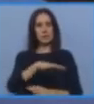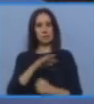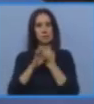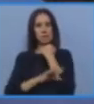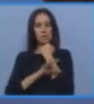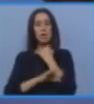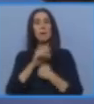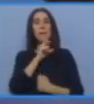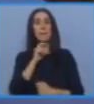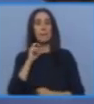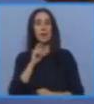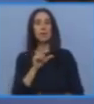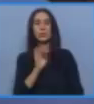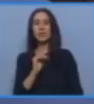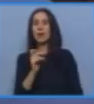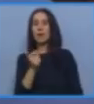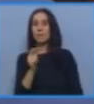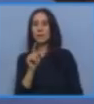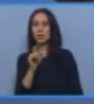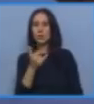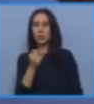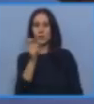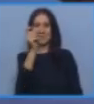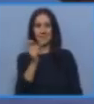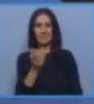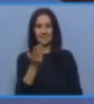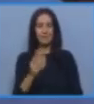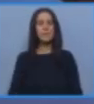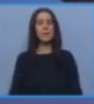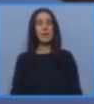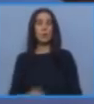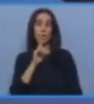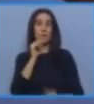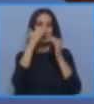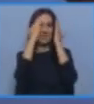Alberto. O que é que está para além do nome nesta paróquia que a liga Fátima?